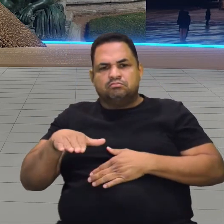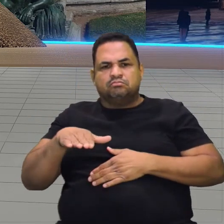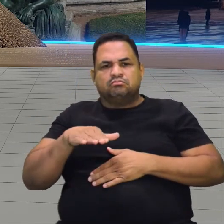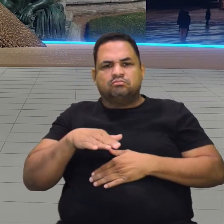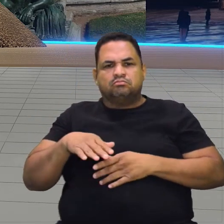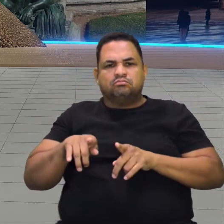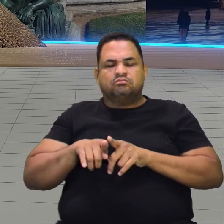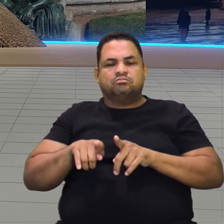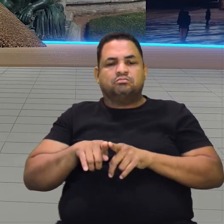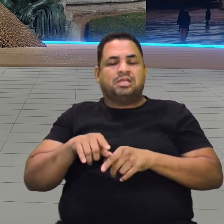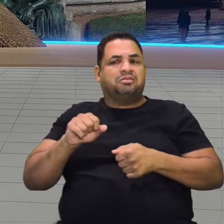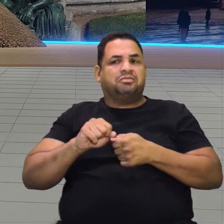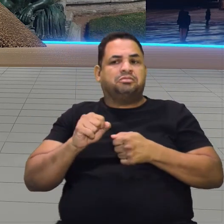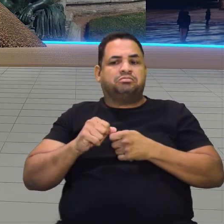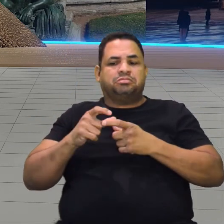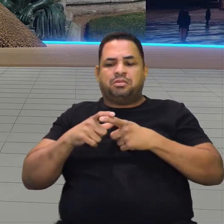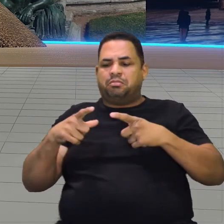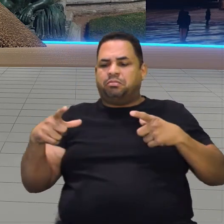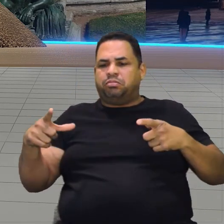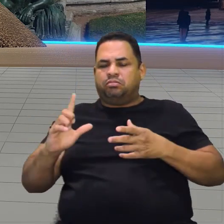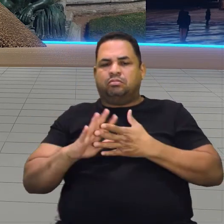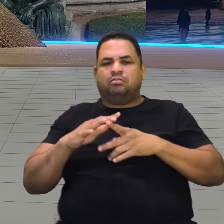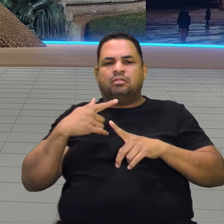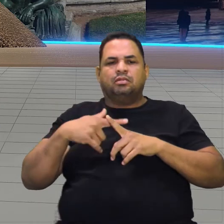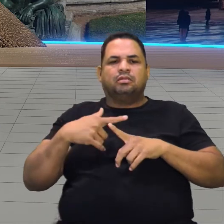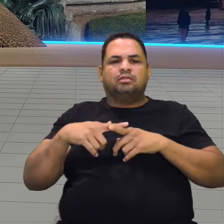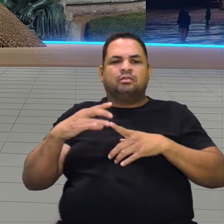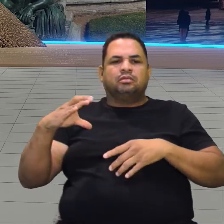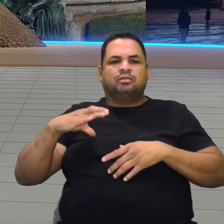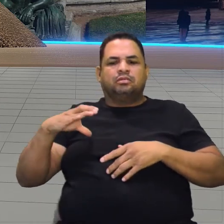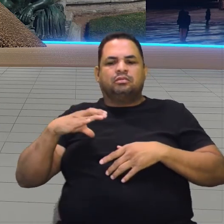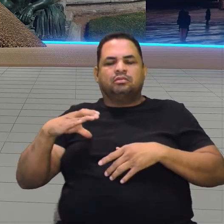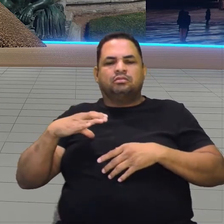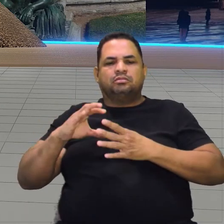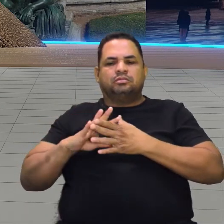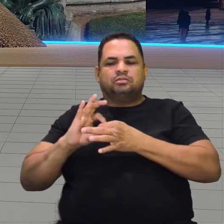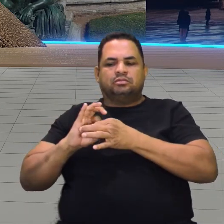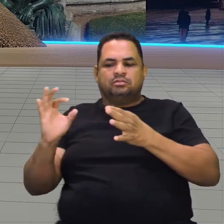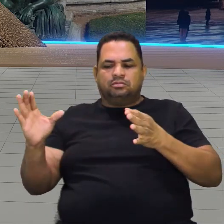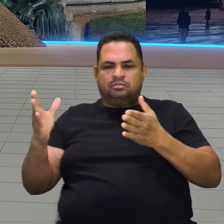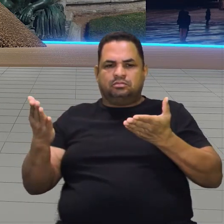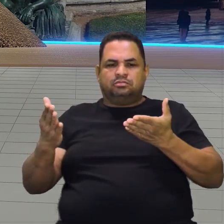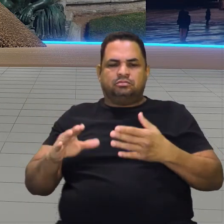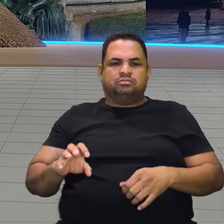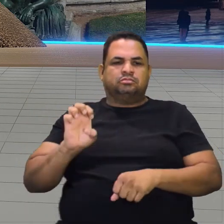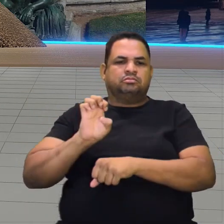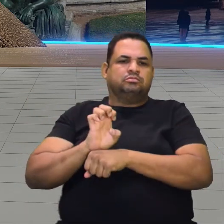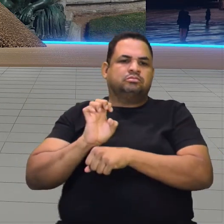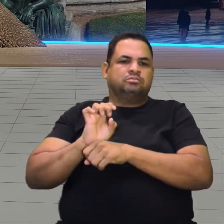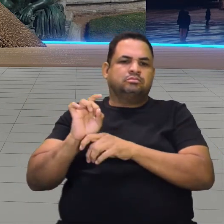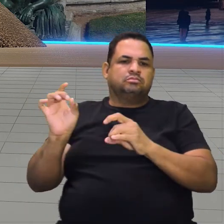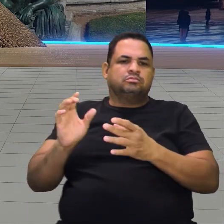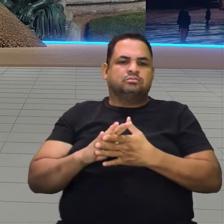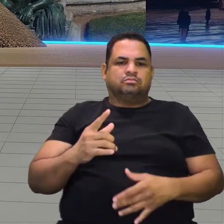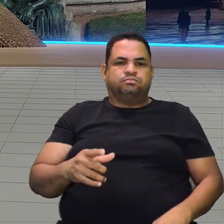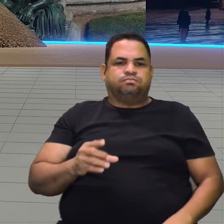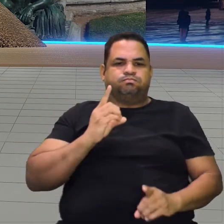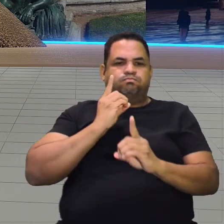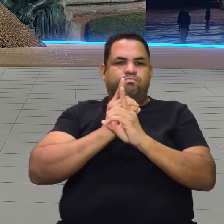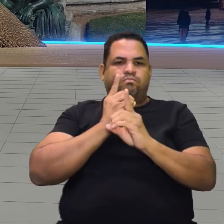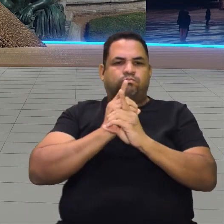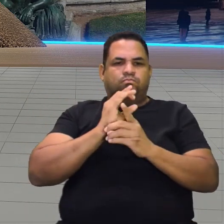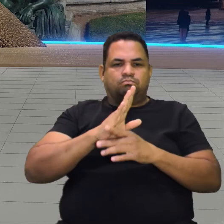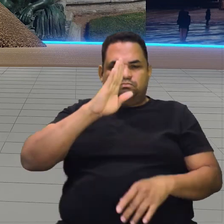não vão fazer um grande império, porque as cidades eram cidades independentes, eram cidades-estados. Aí nós vamos nos deparar com os